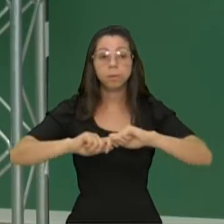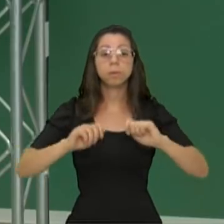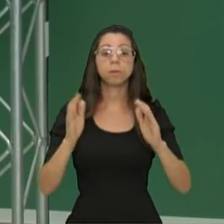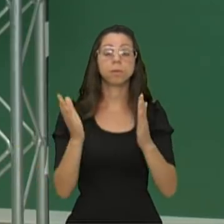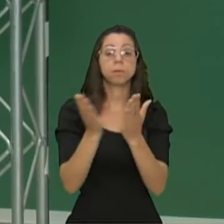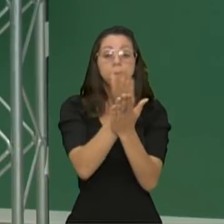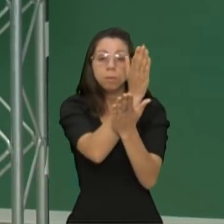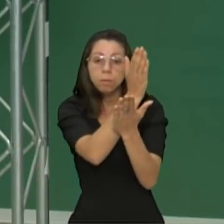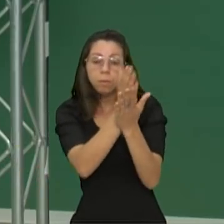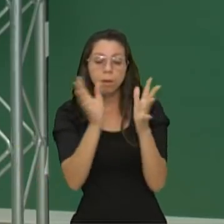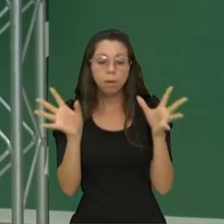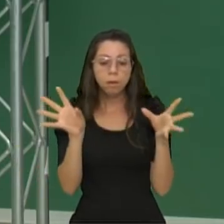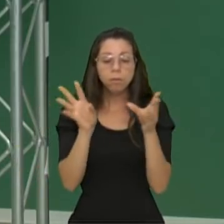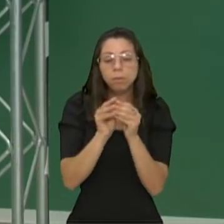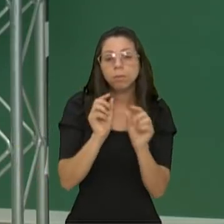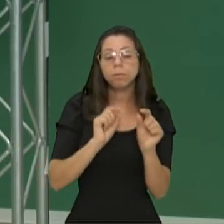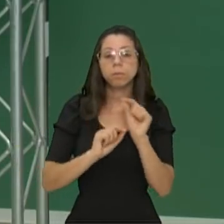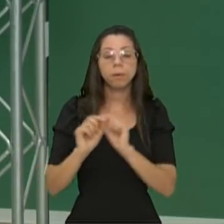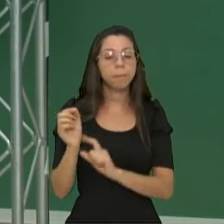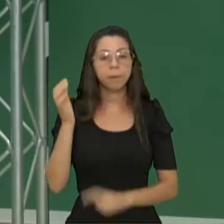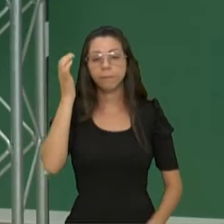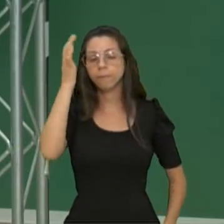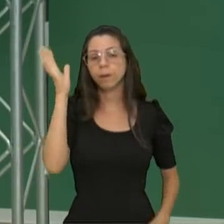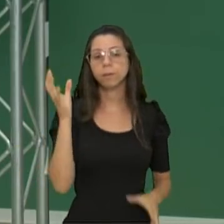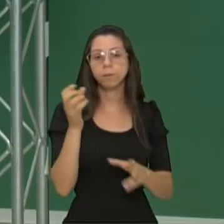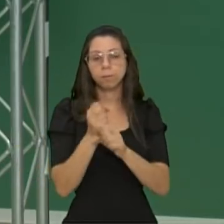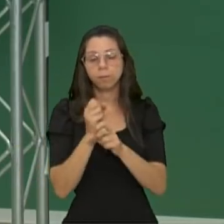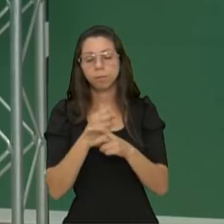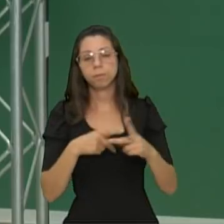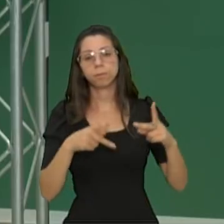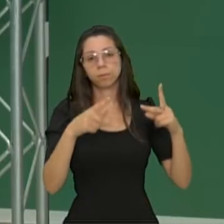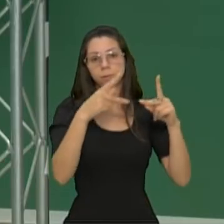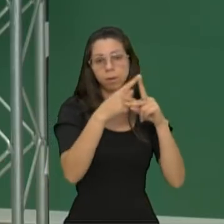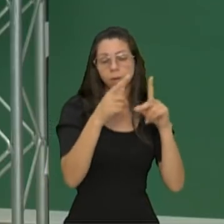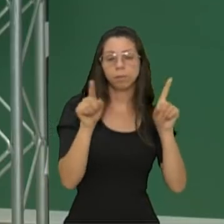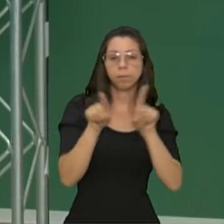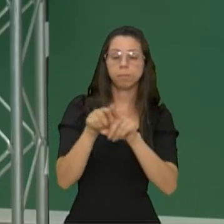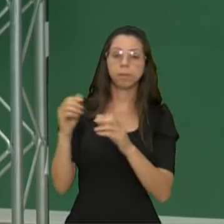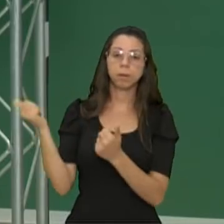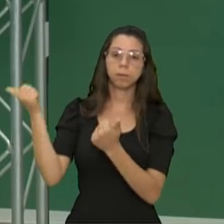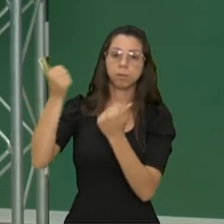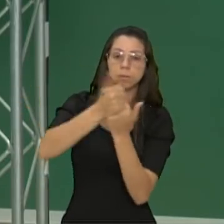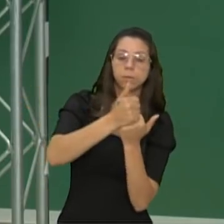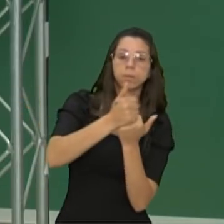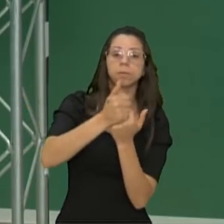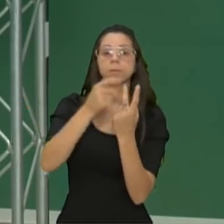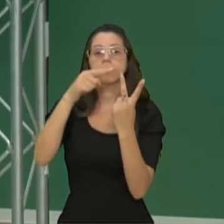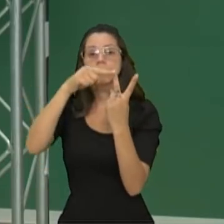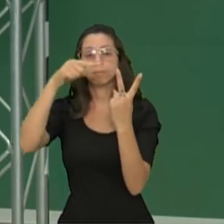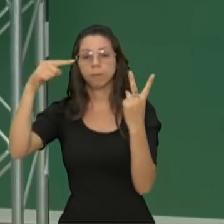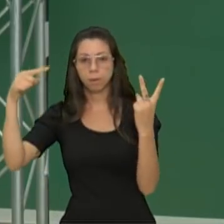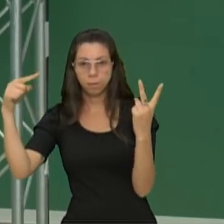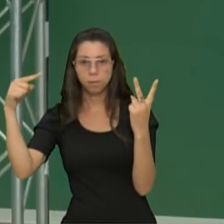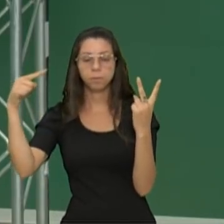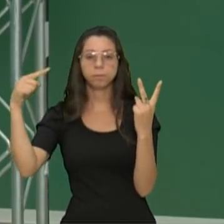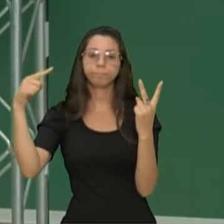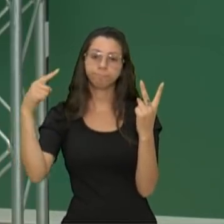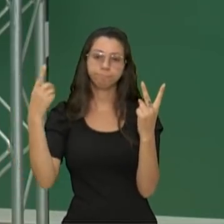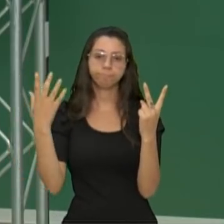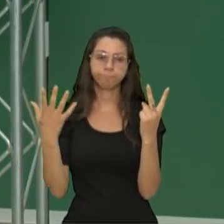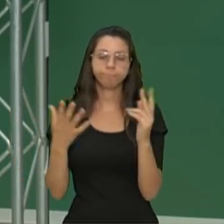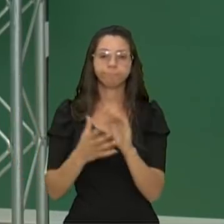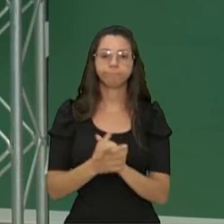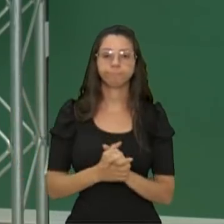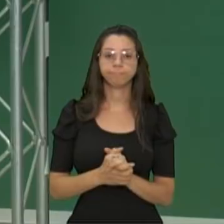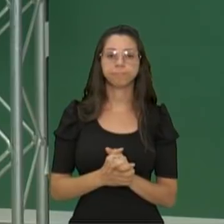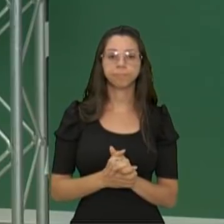você simplifique, porque aí fica mais fácil de calcular o delta, fica mais fácil de substituir na equação de Bhaskara.